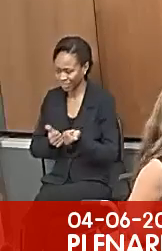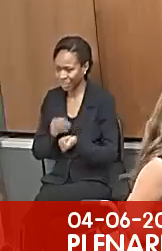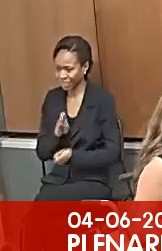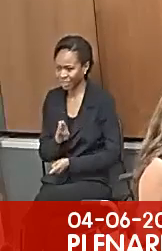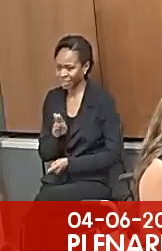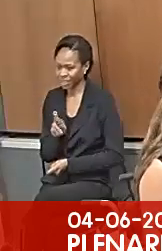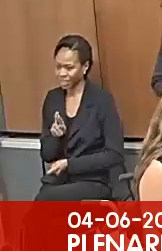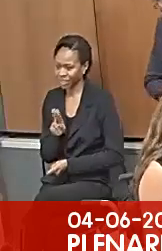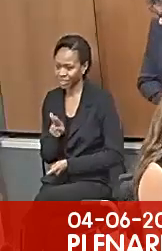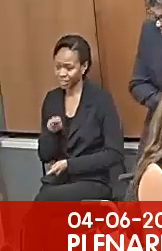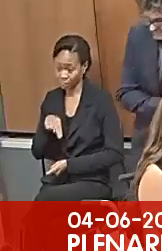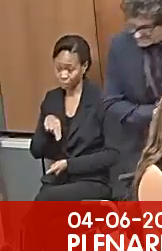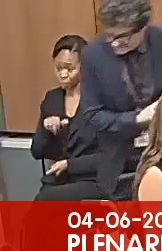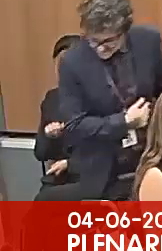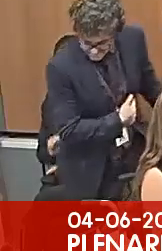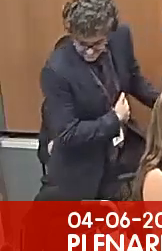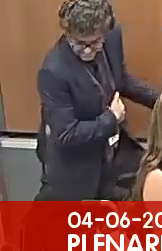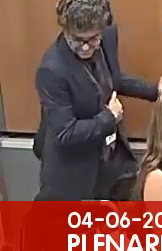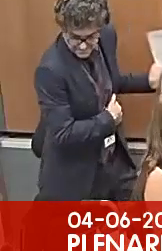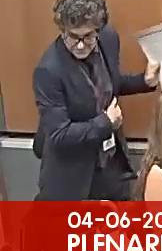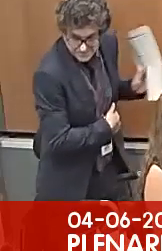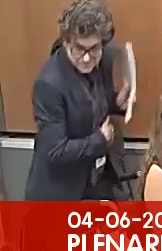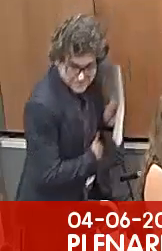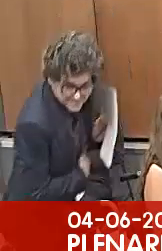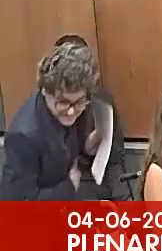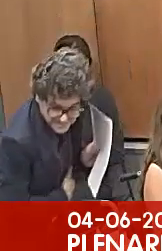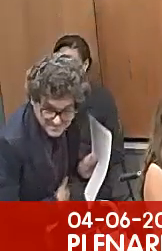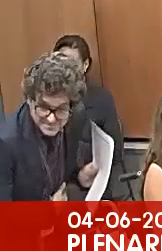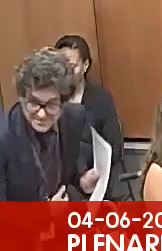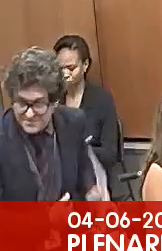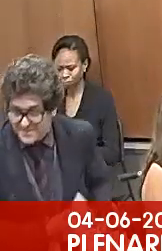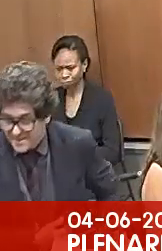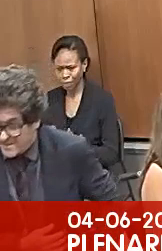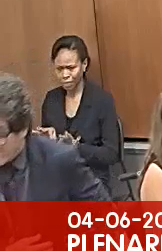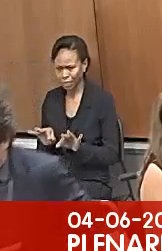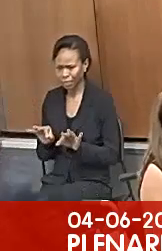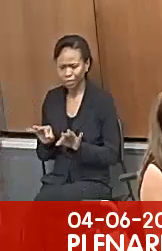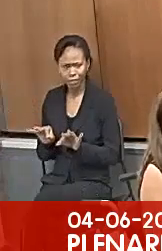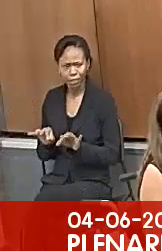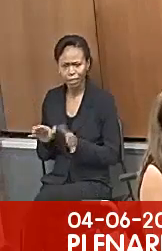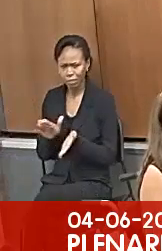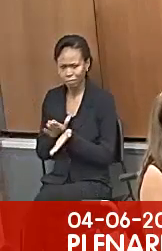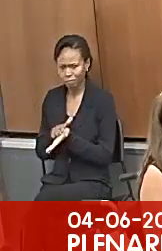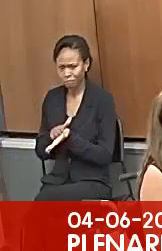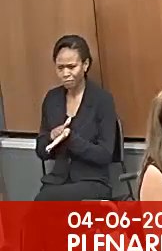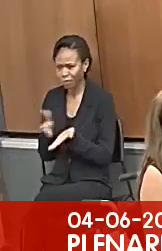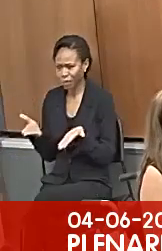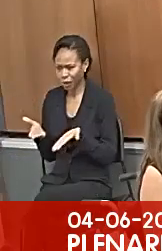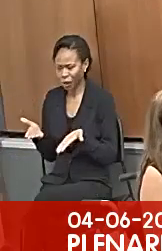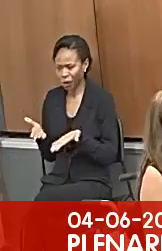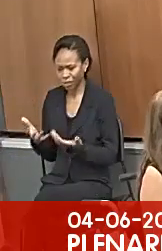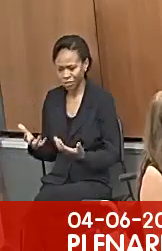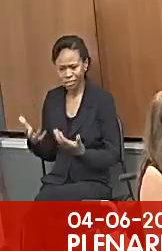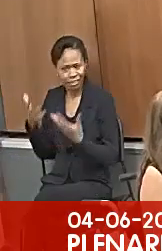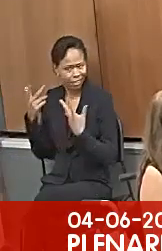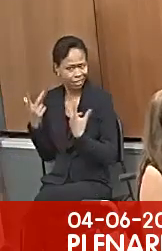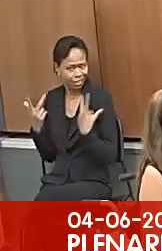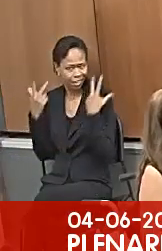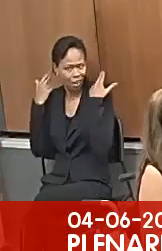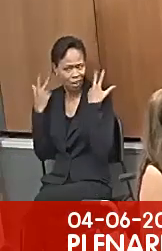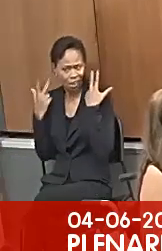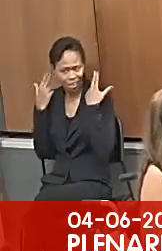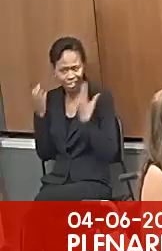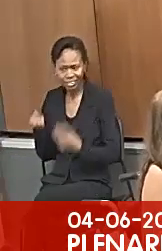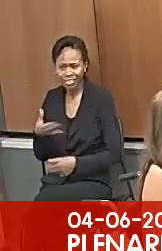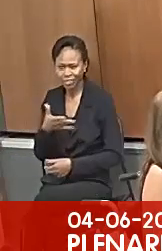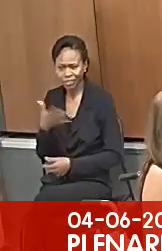hoje realmente inspirador aí no seu estilo, viu, Beth? Você está de parabéns, um corte novo aí, está